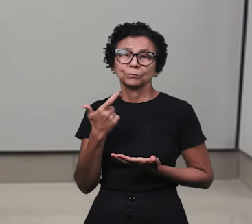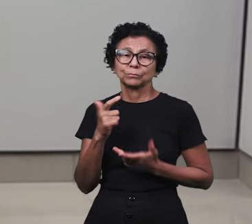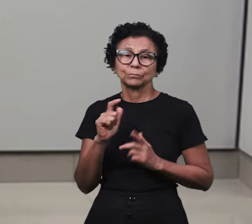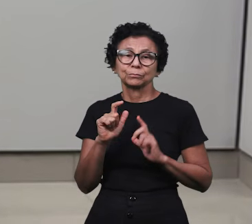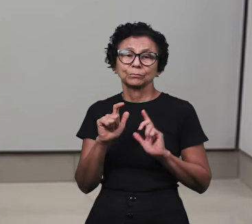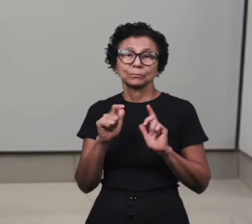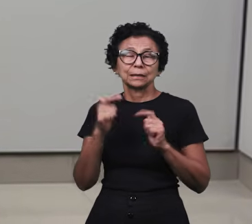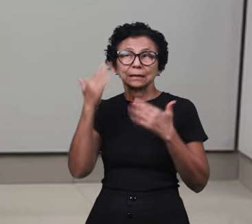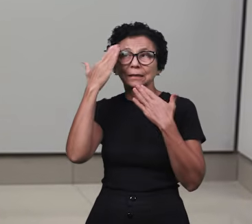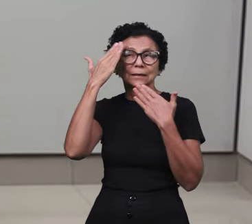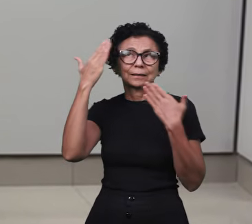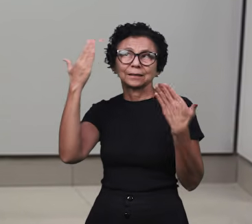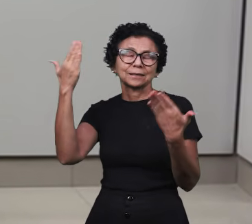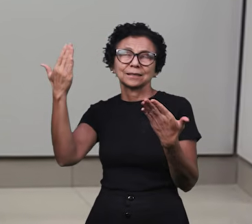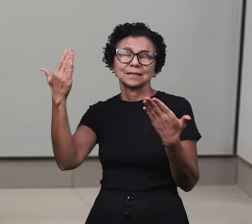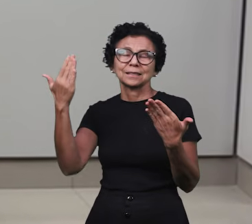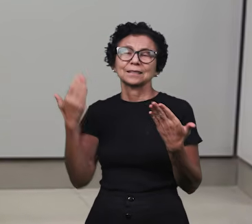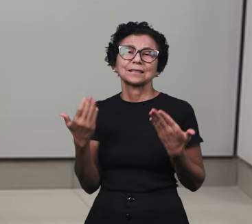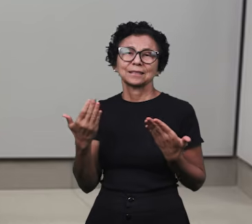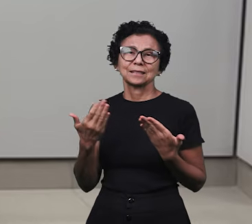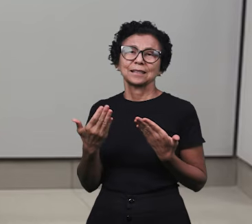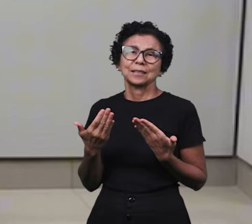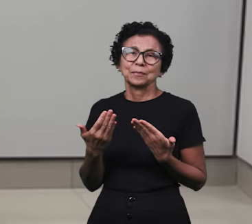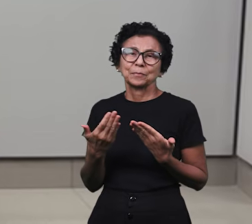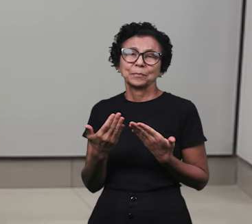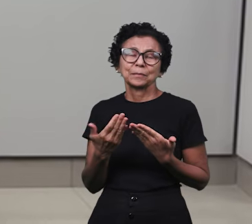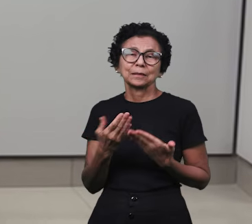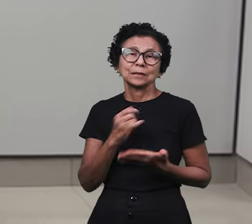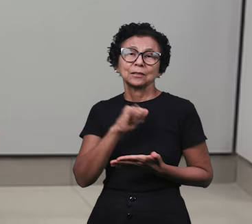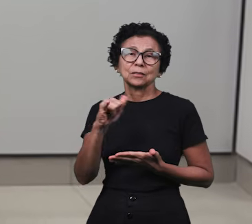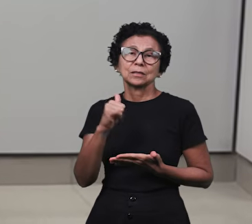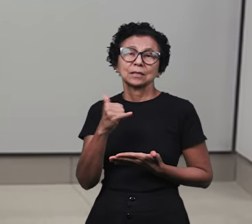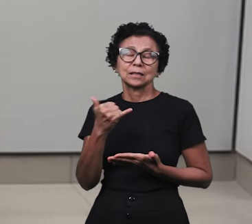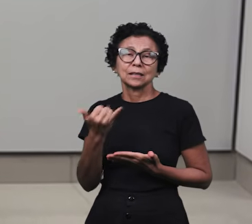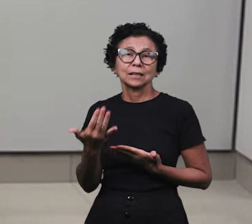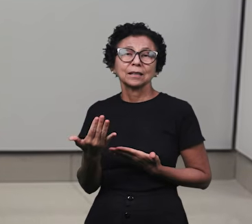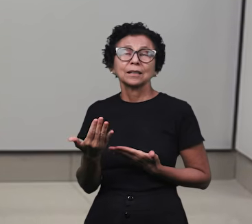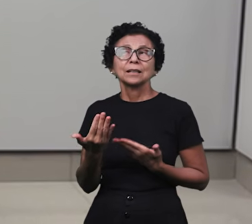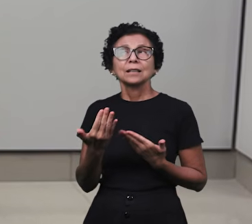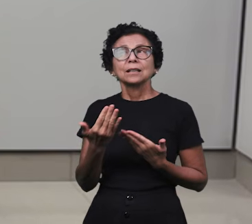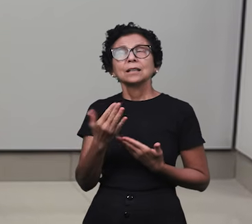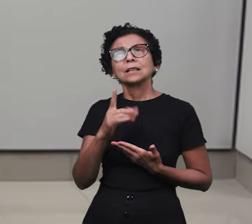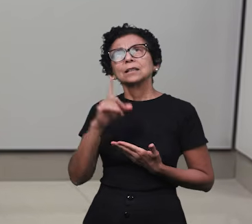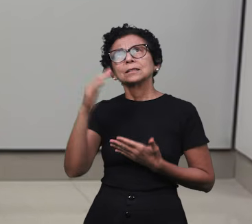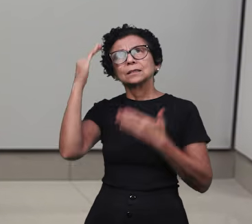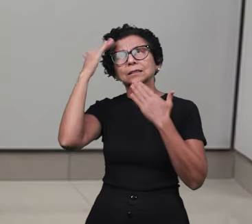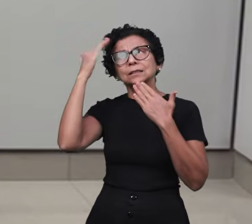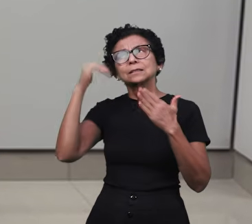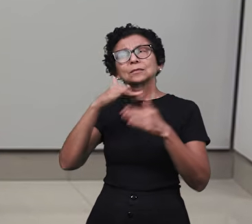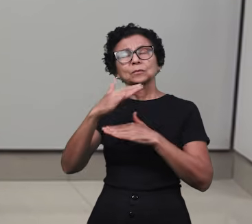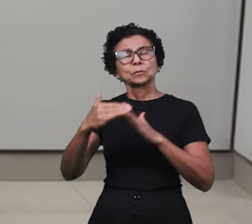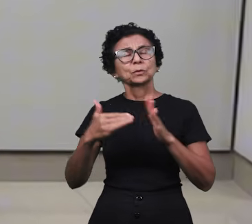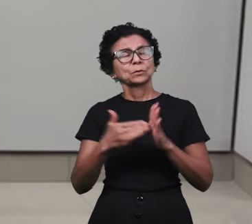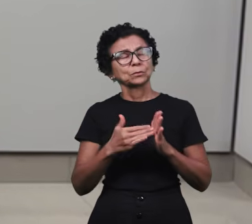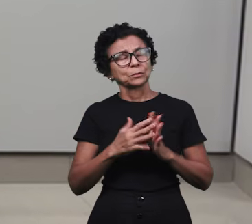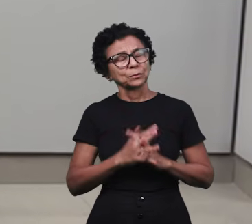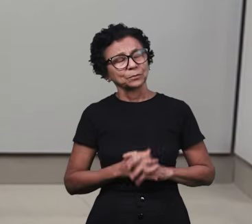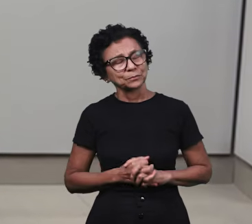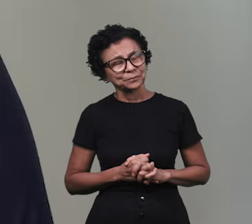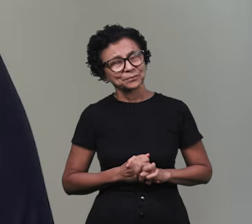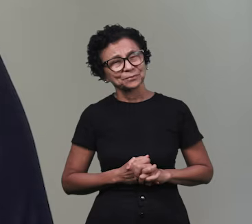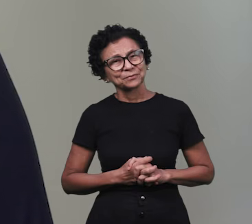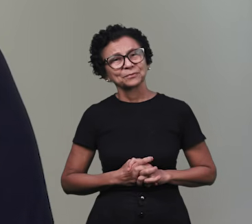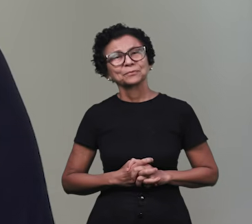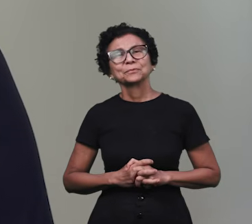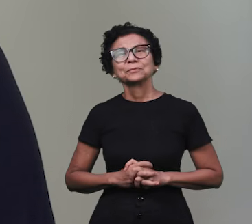que podemos expressar para demonstrar a nossa alegria, a nossa gratidão a tudo e principalmente ao nosso